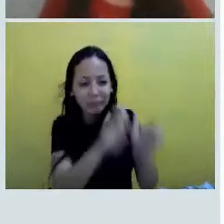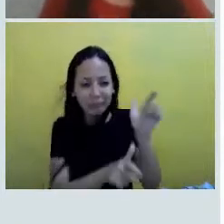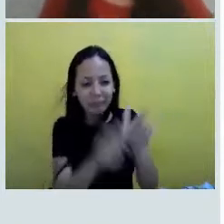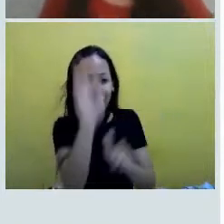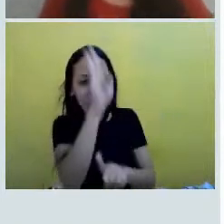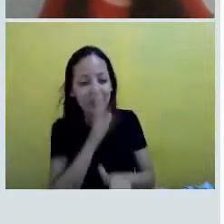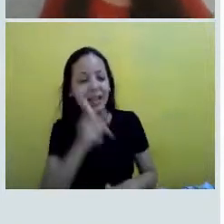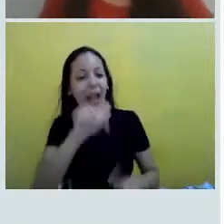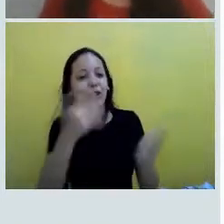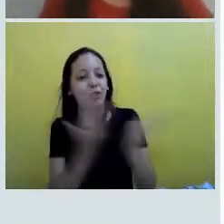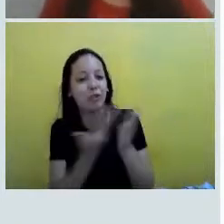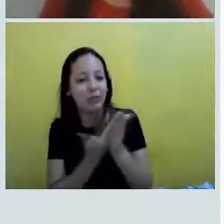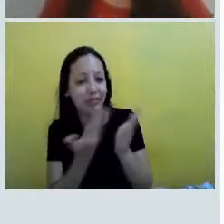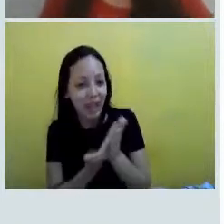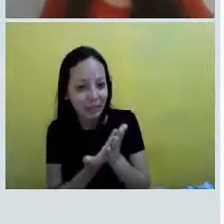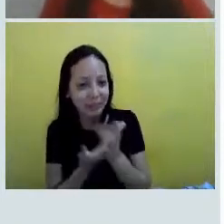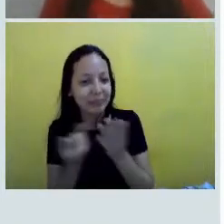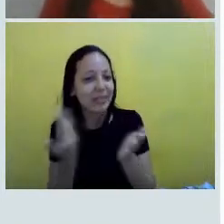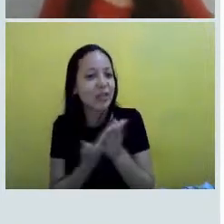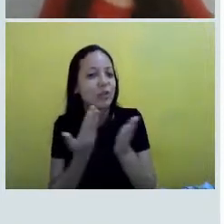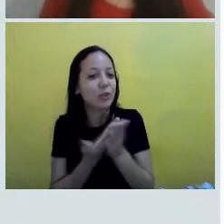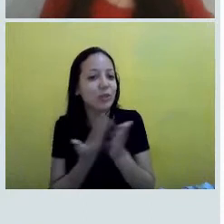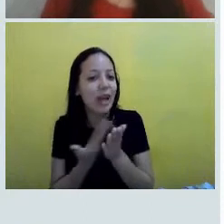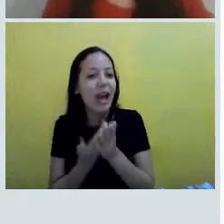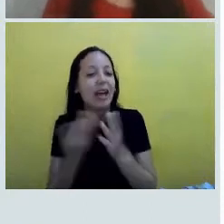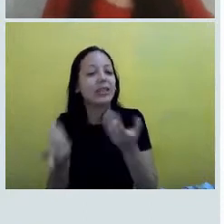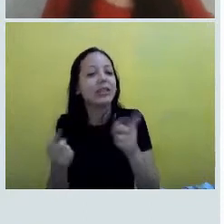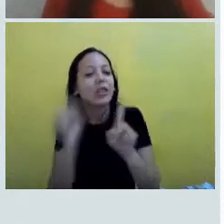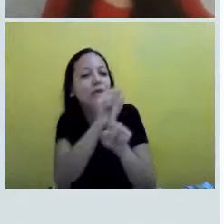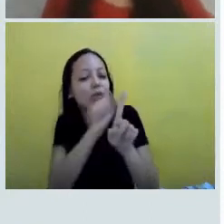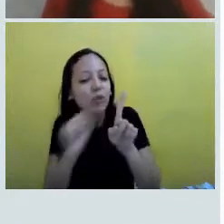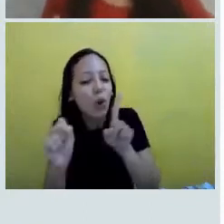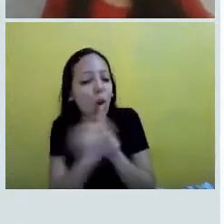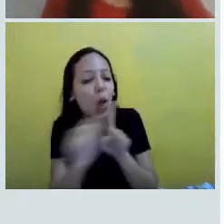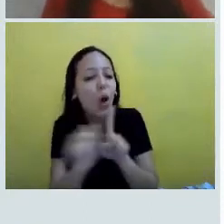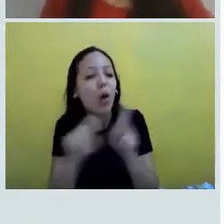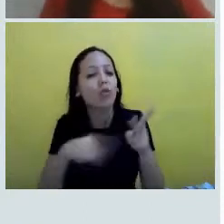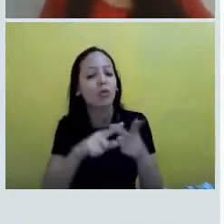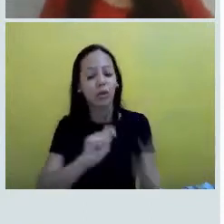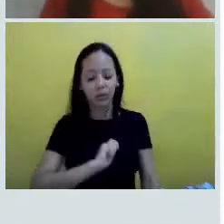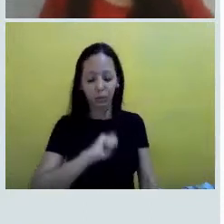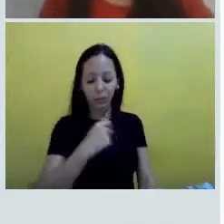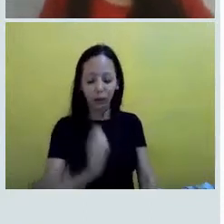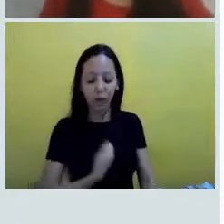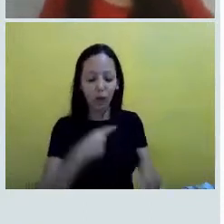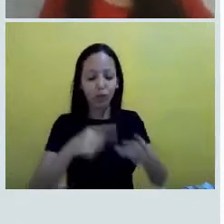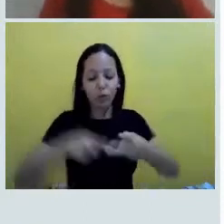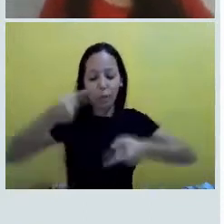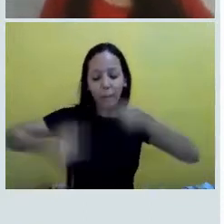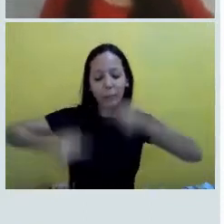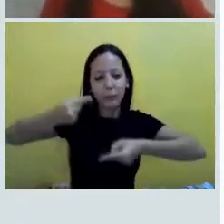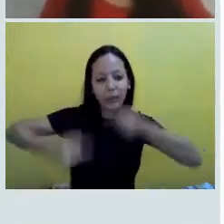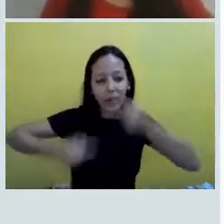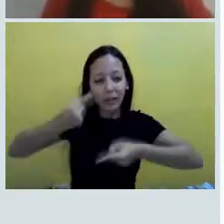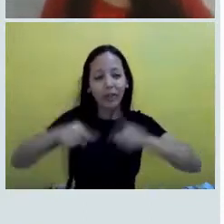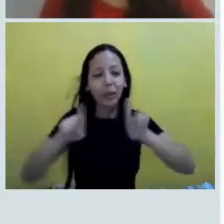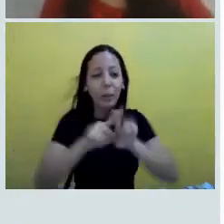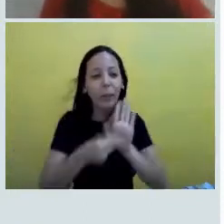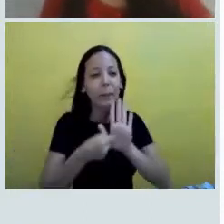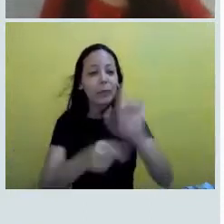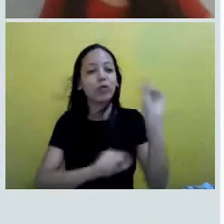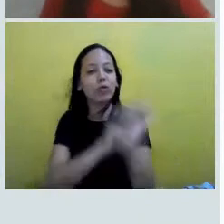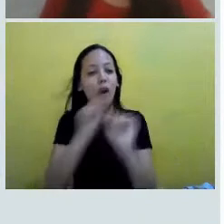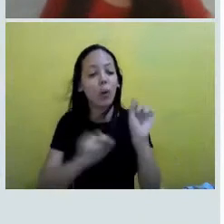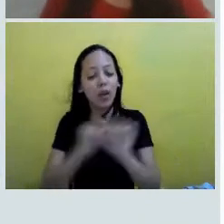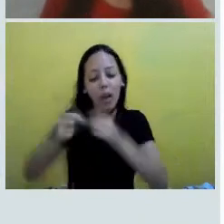aqui para fazer esses estudos sociológicos, antropológicos, políticos e trazer essas